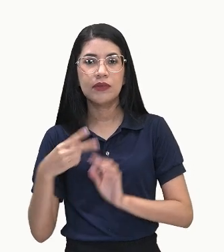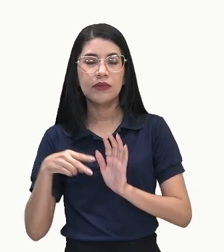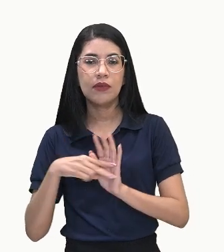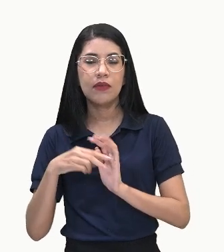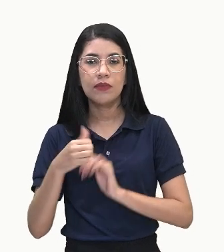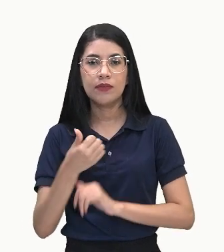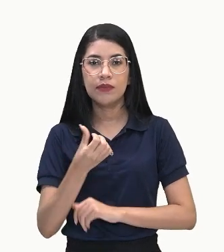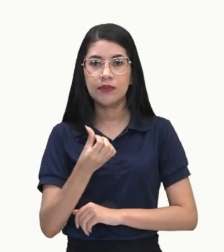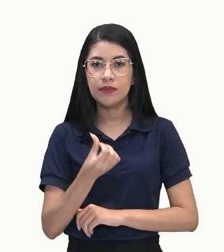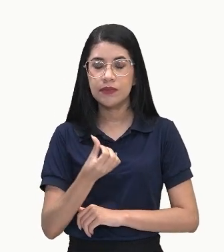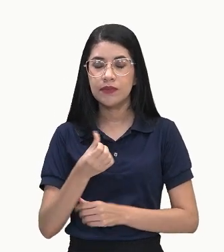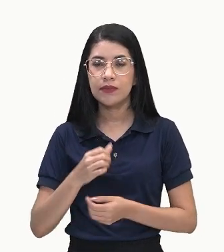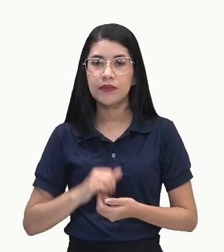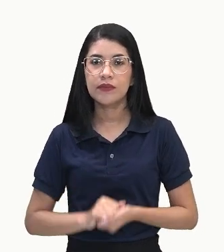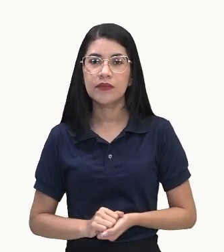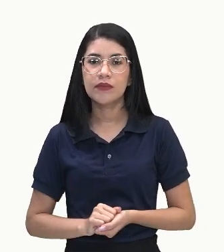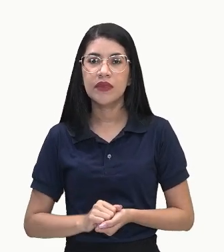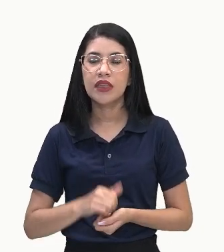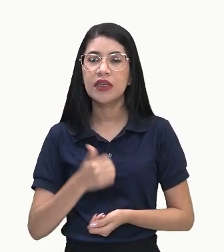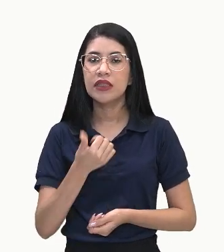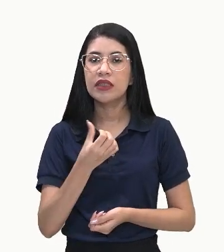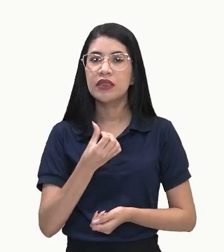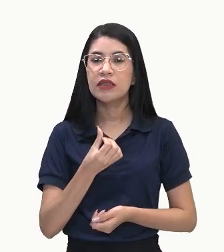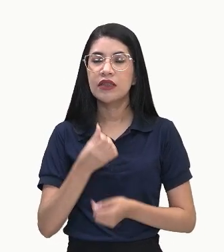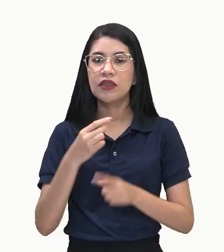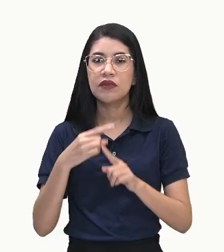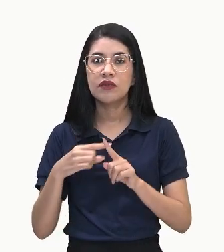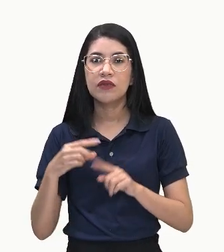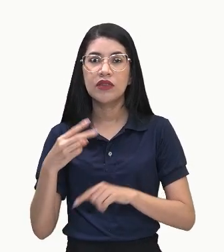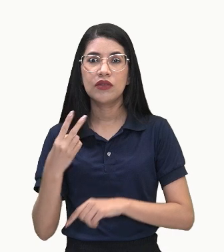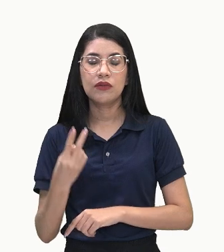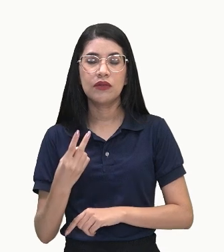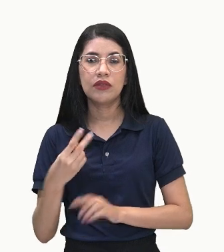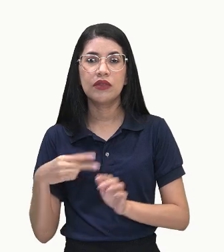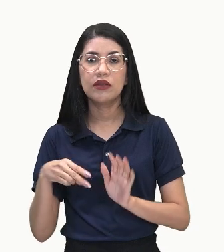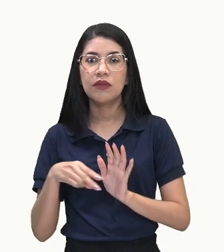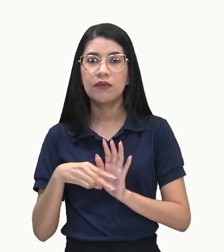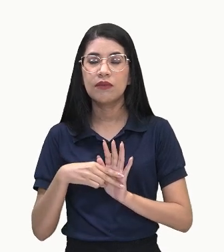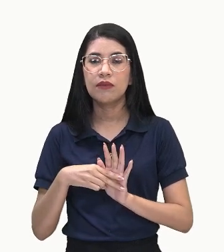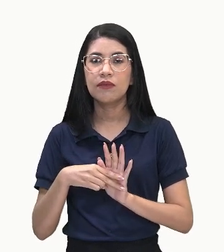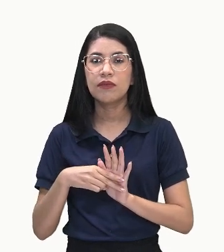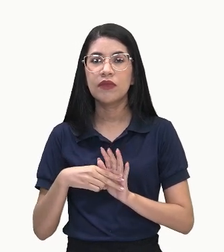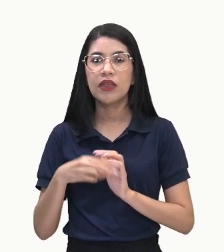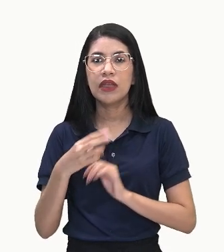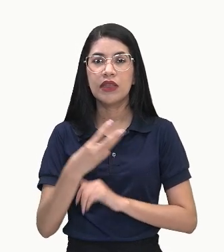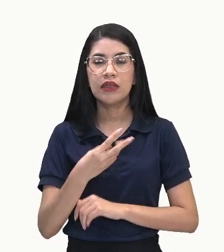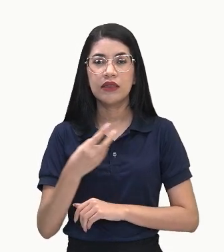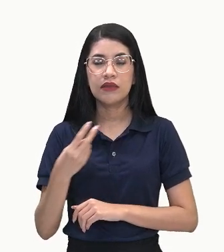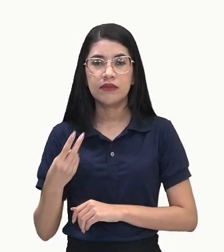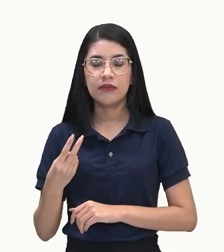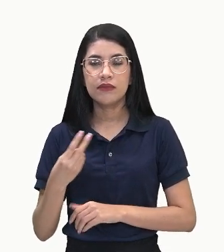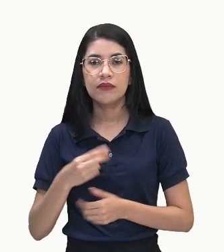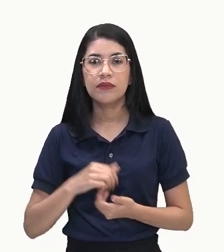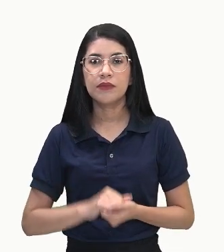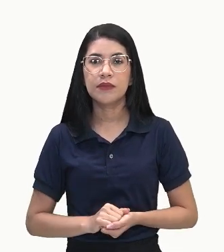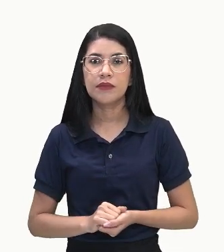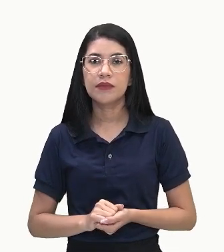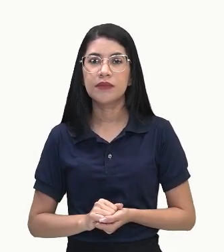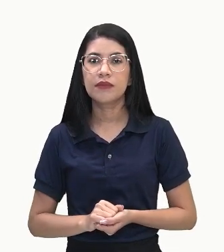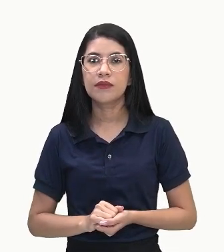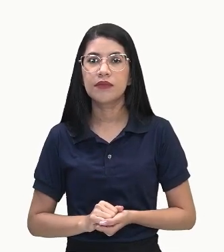a 16. 16 vezes 2 é igual a 32, né?